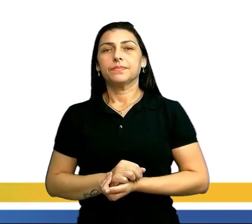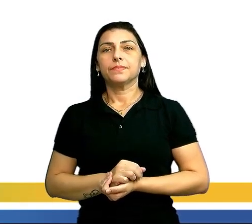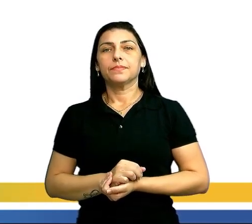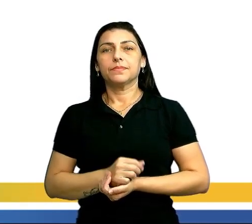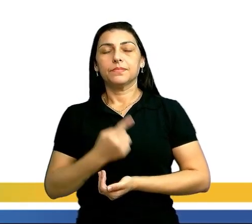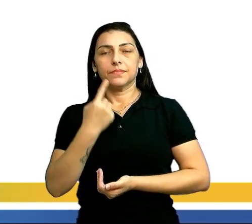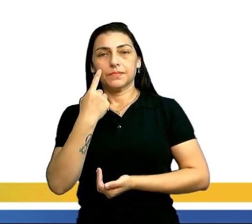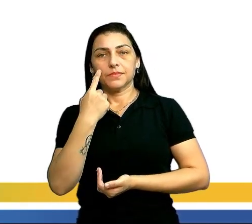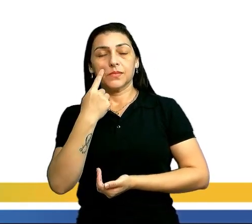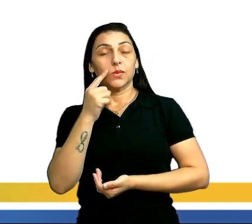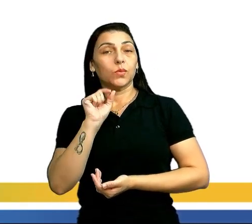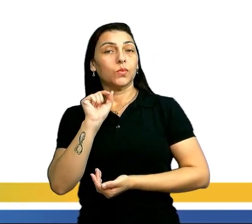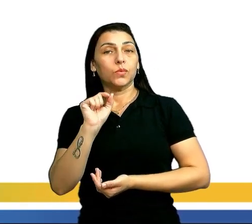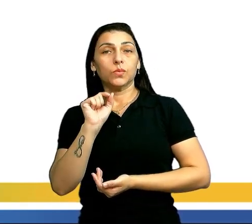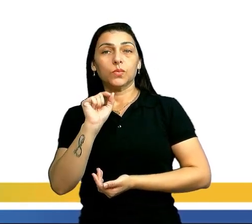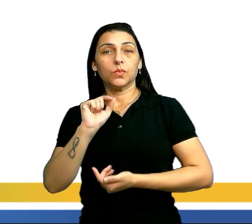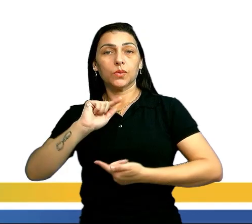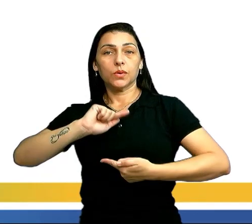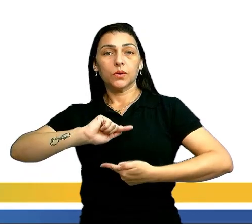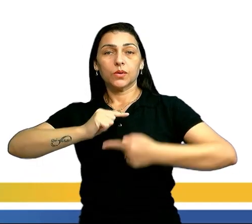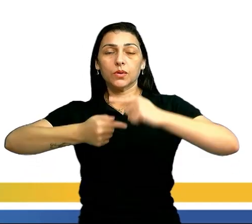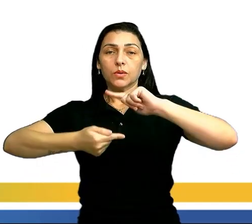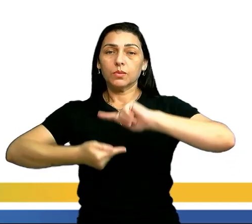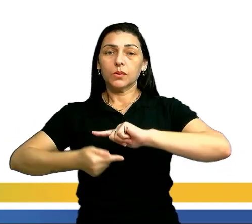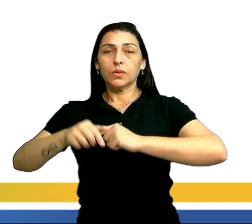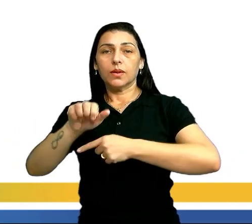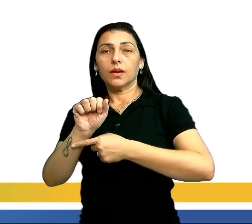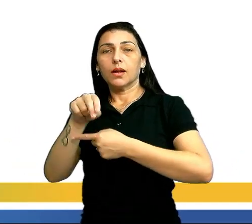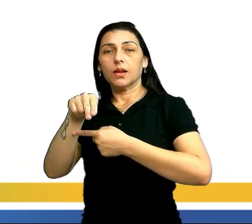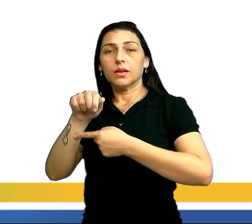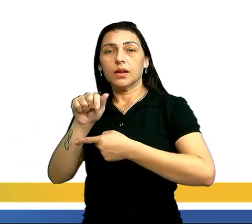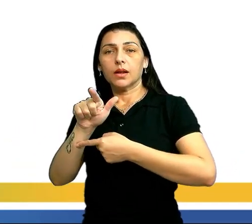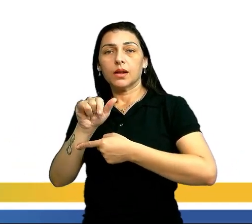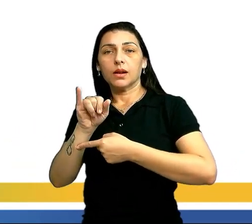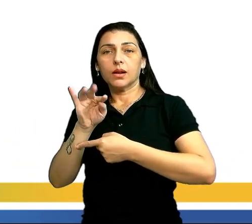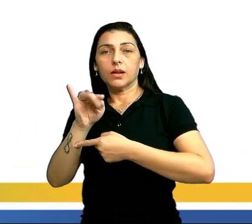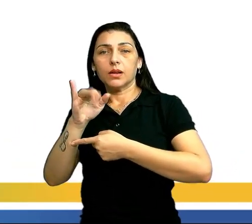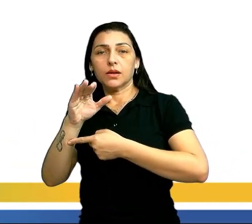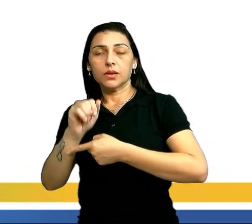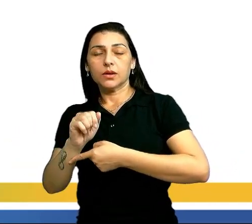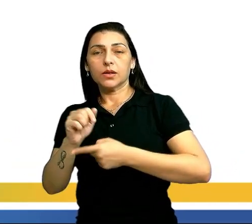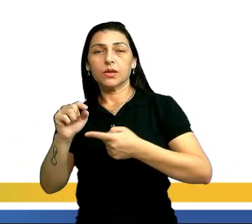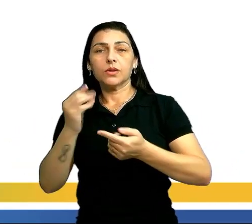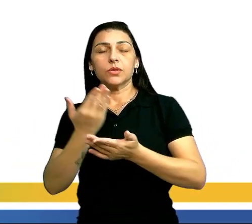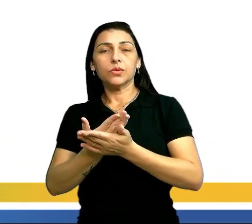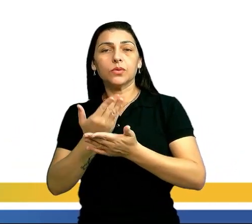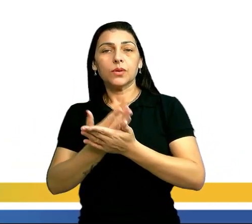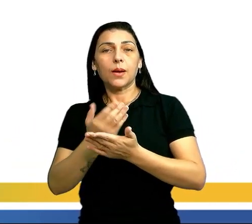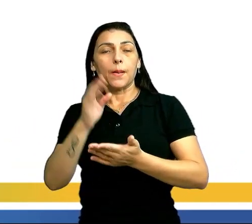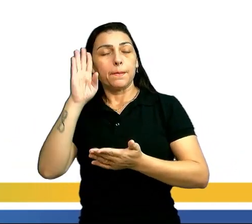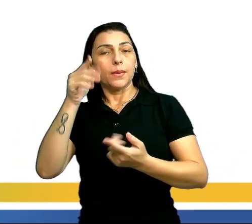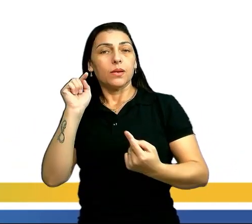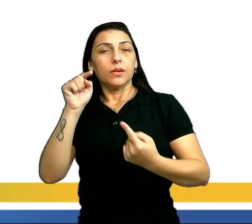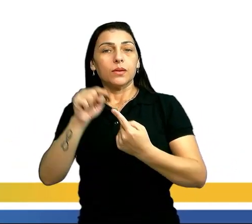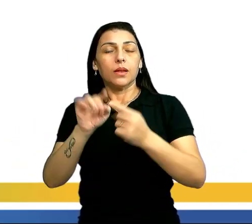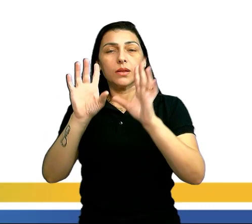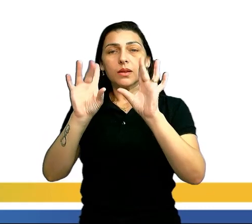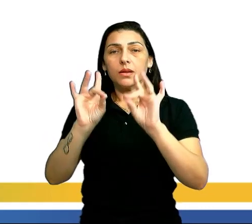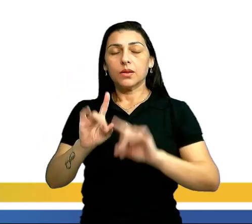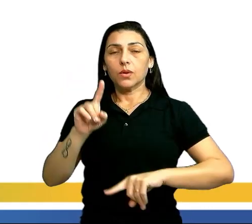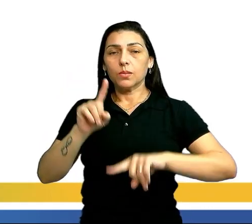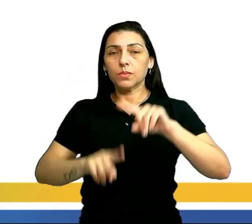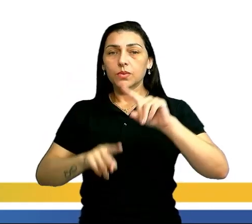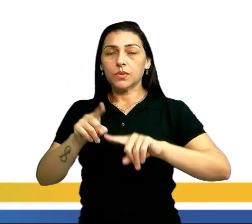Vamos lá. O que a geometria analítica estuda? A geometria analítica tem como principal objetivo descrever